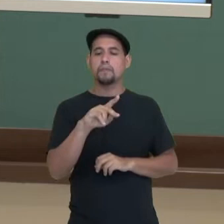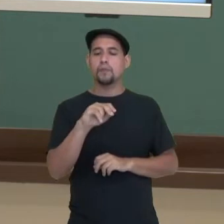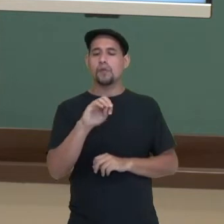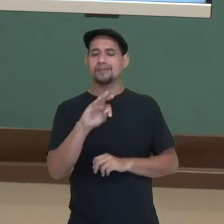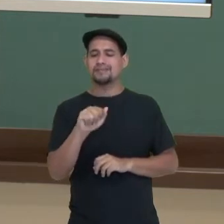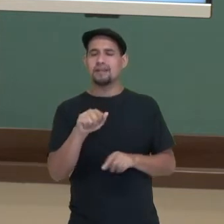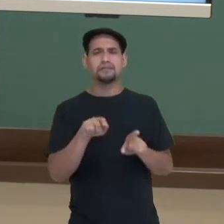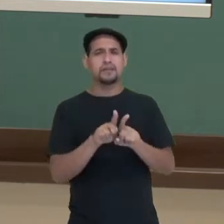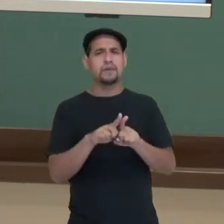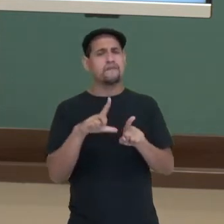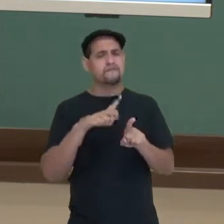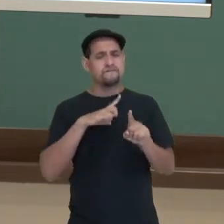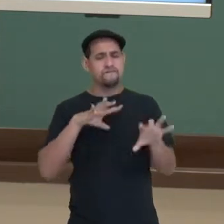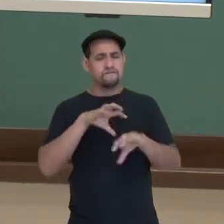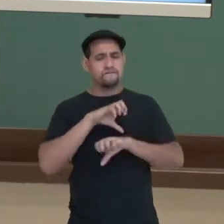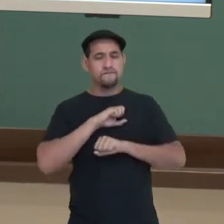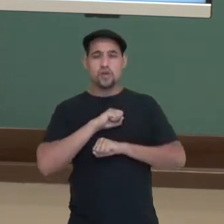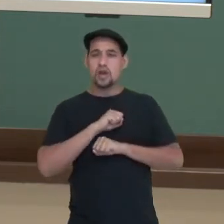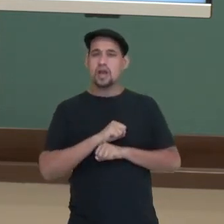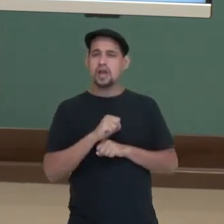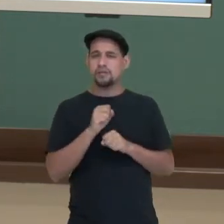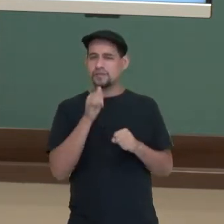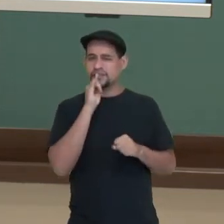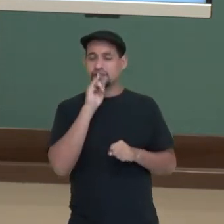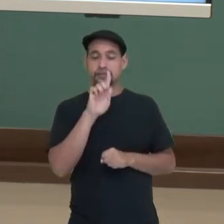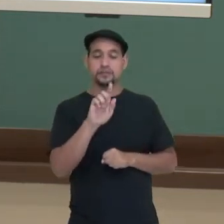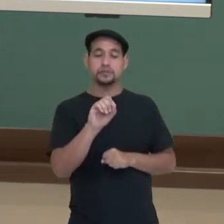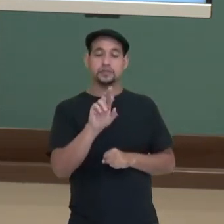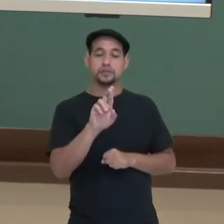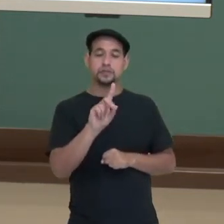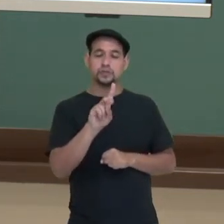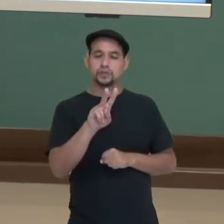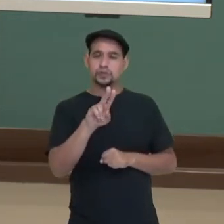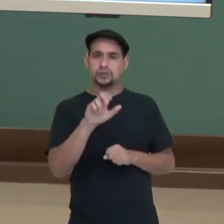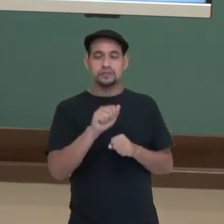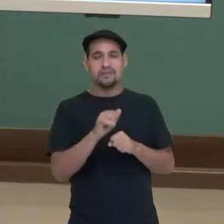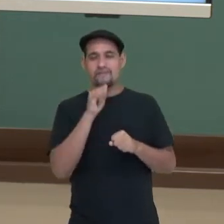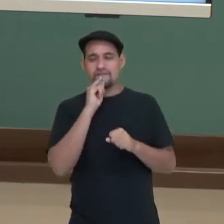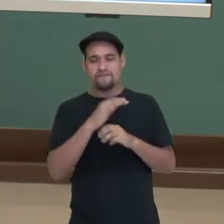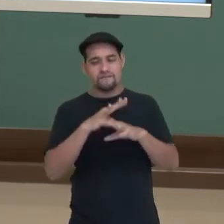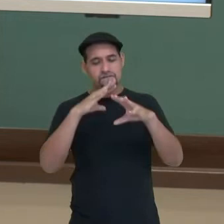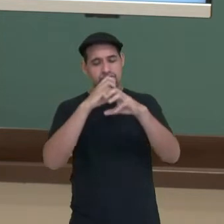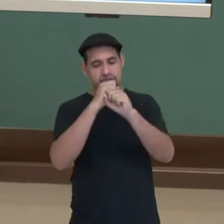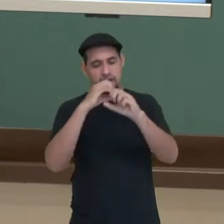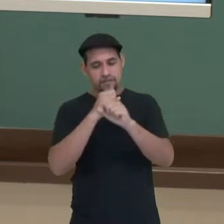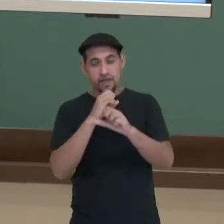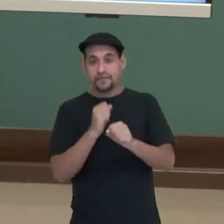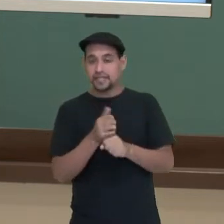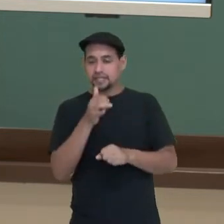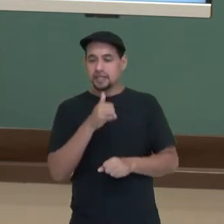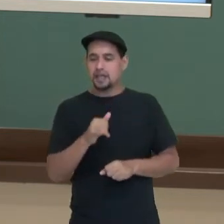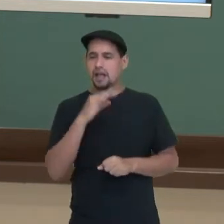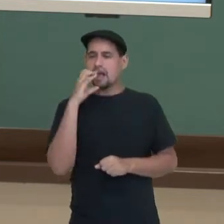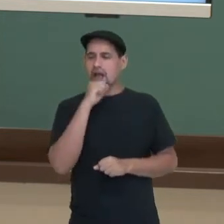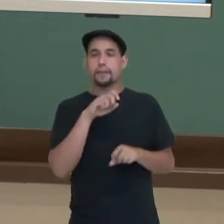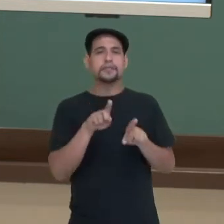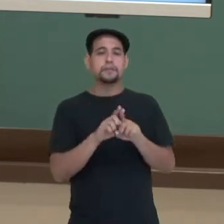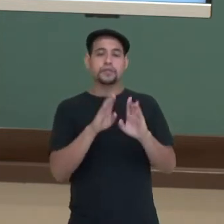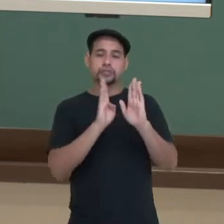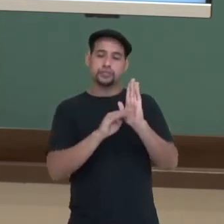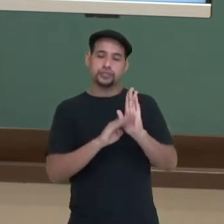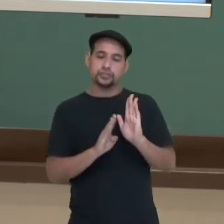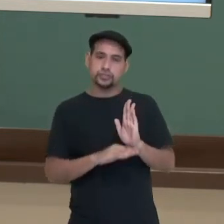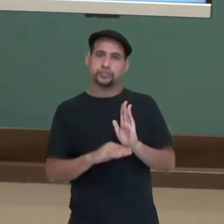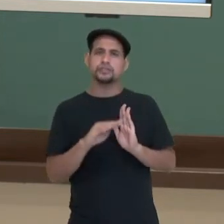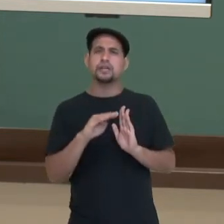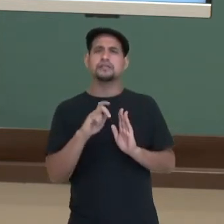células, elas vão absorvendo as gotas de gordura e vão se acumulando. Se você precisa de uma energia rápida, eles retiram essas